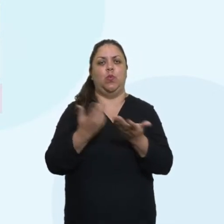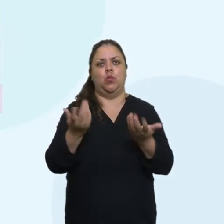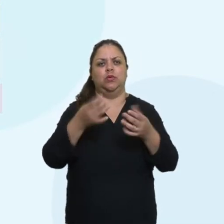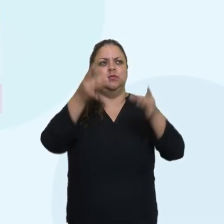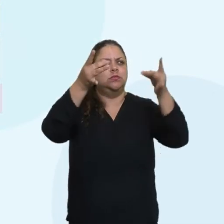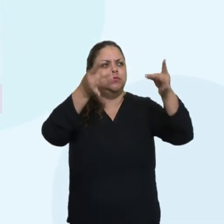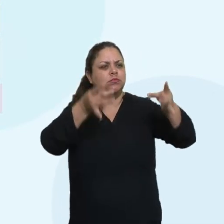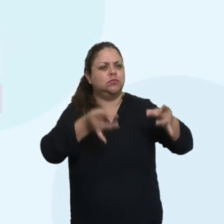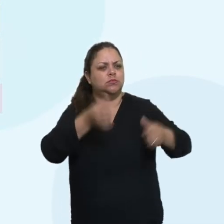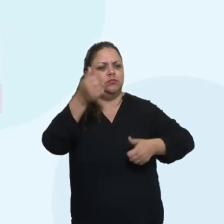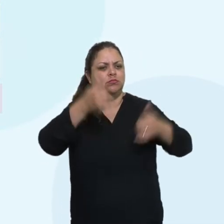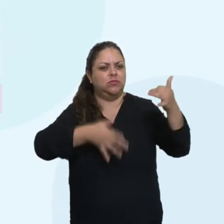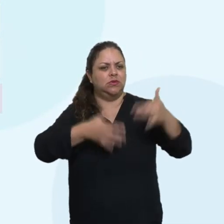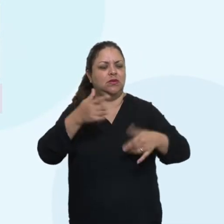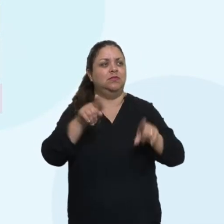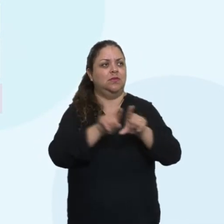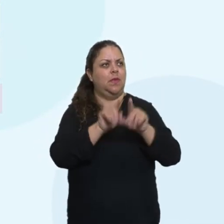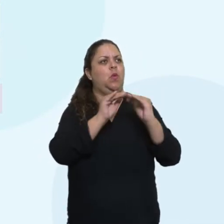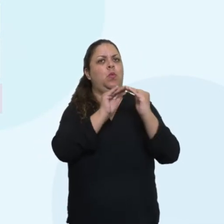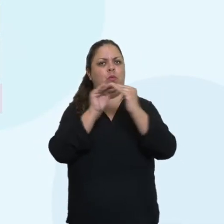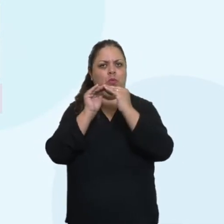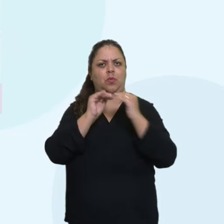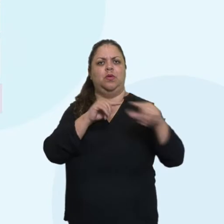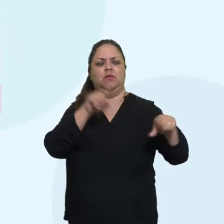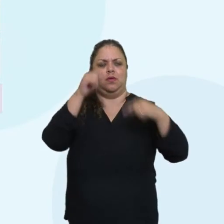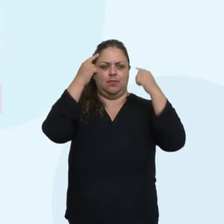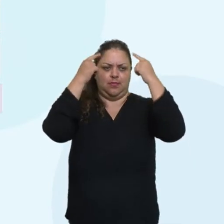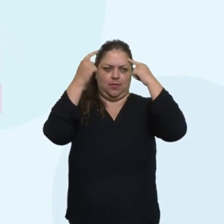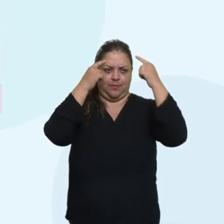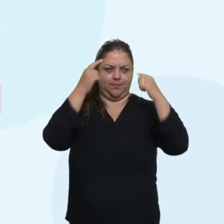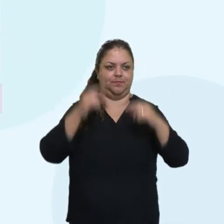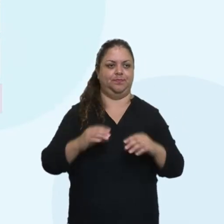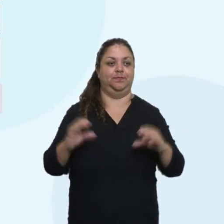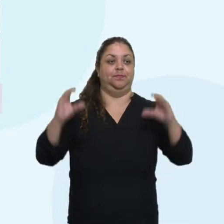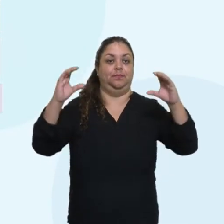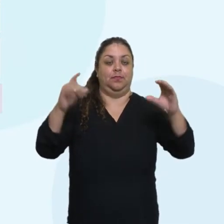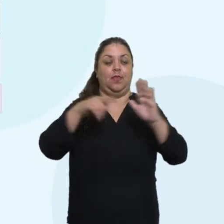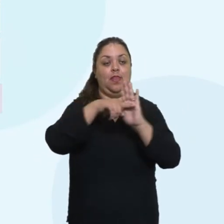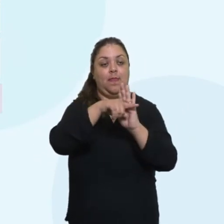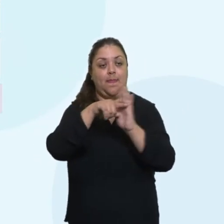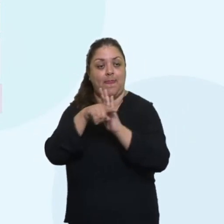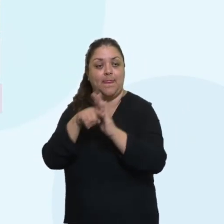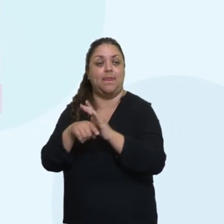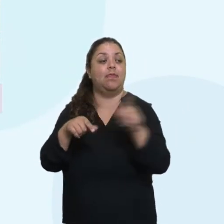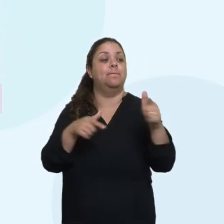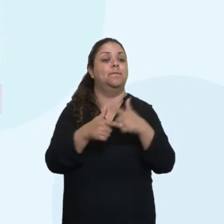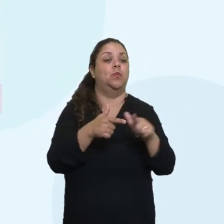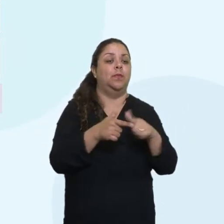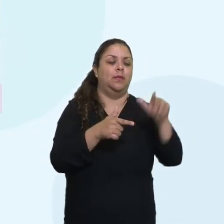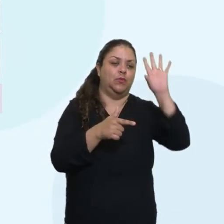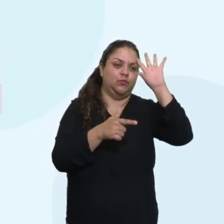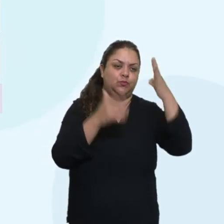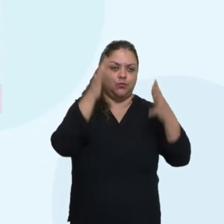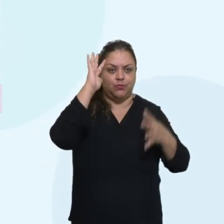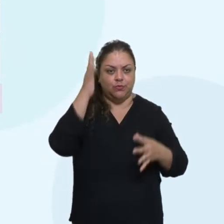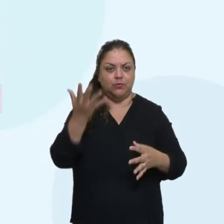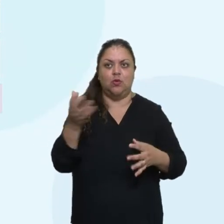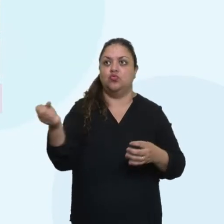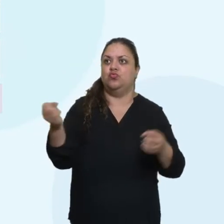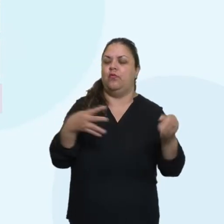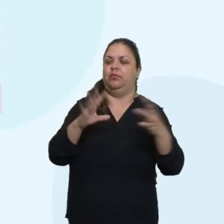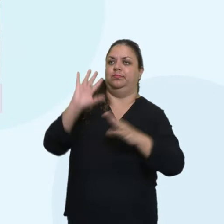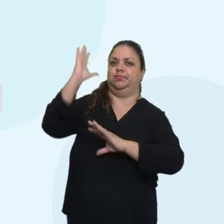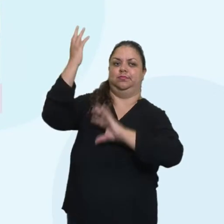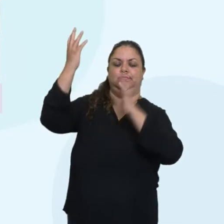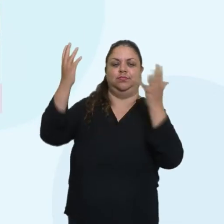descrições e afirmando as principais ideias e aí portanto analisar solucionar problemas para novas situações aplicando o conhecimento